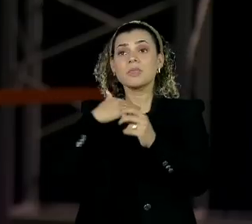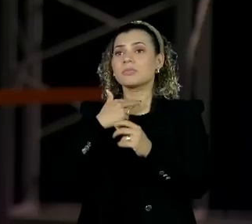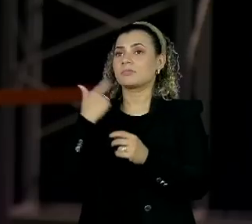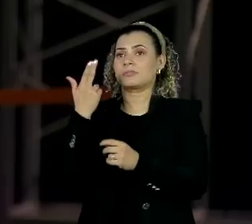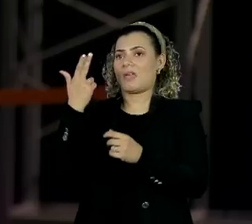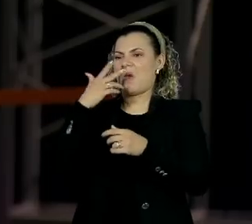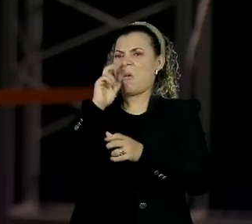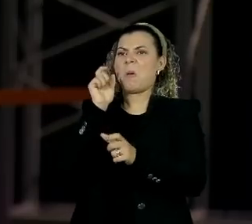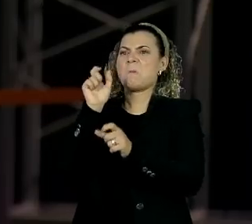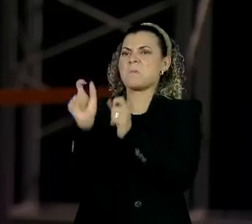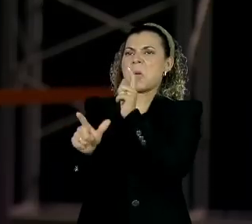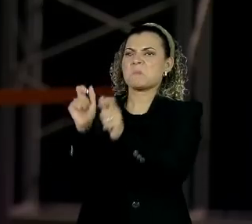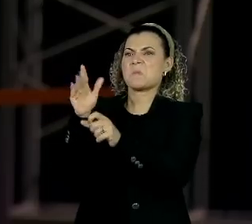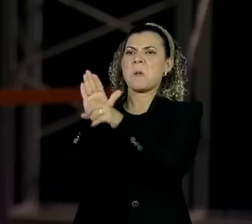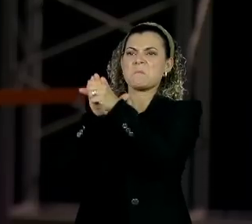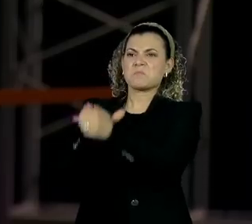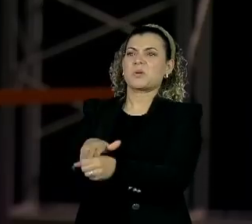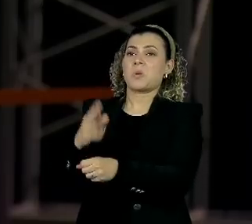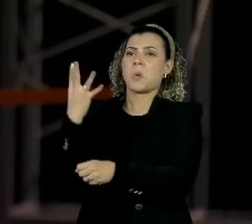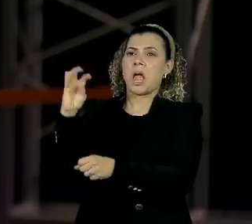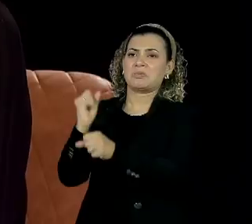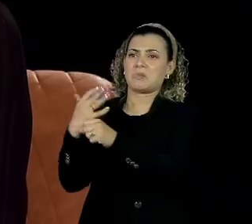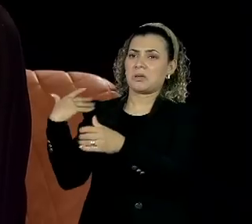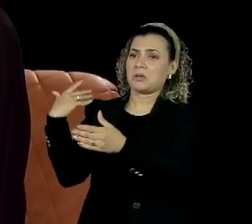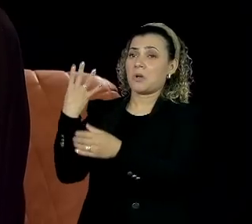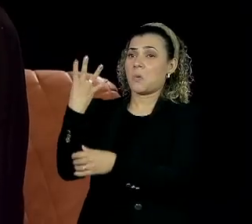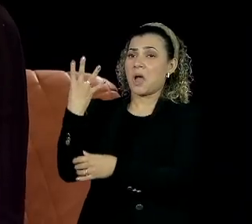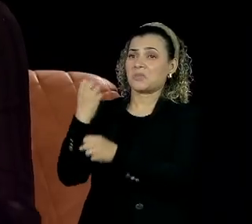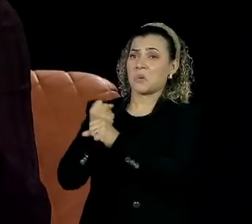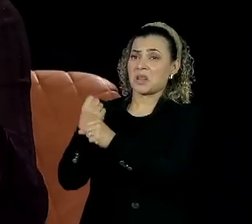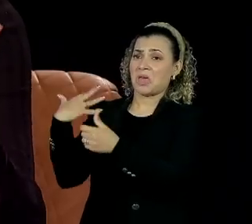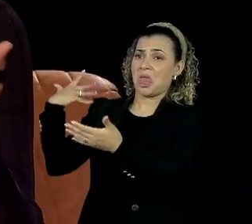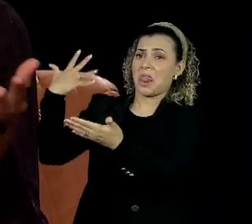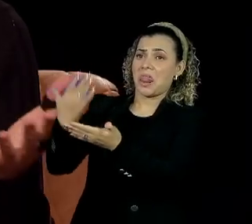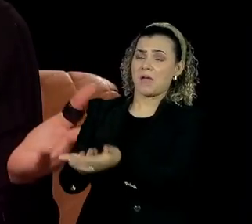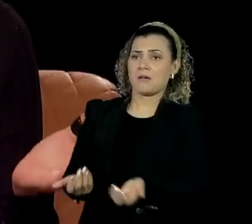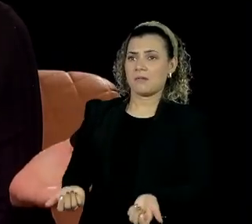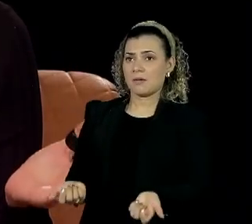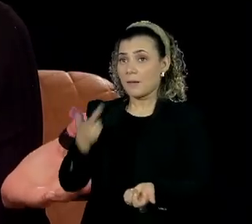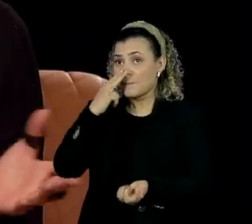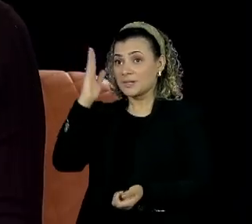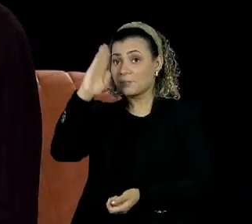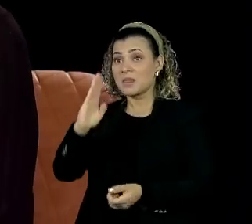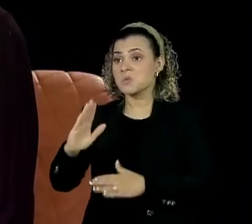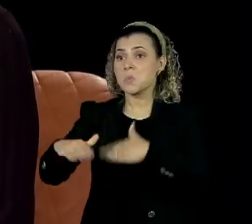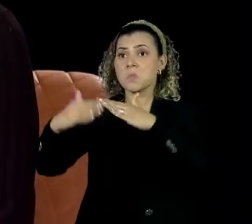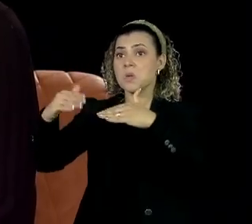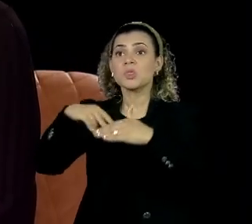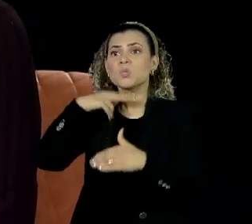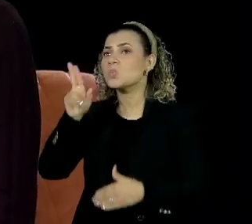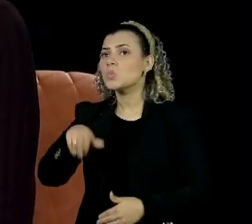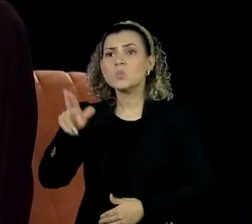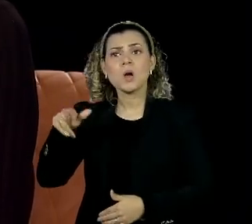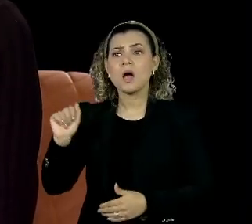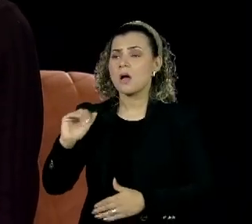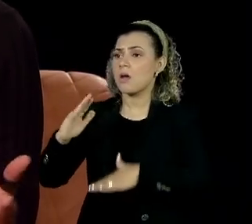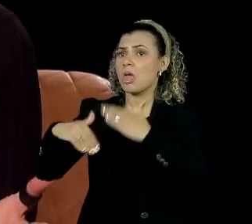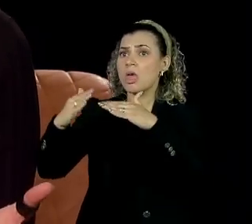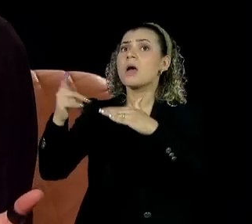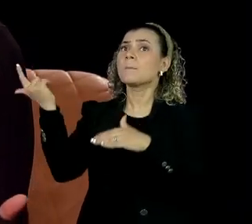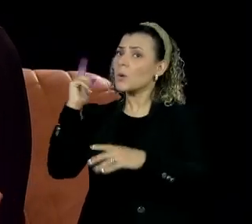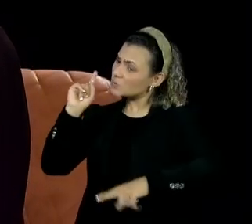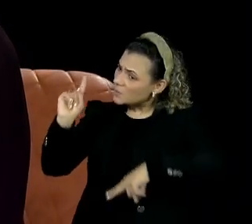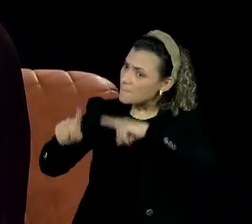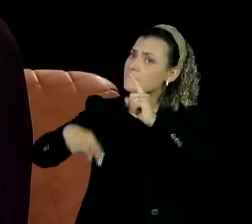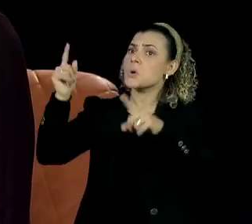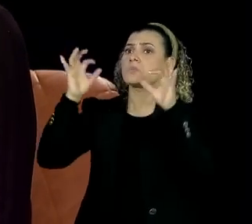ela é atacada já nos últimos 4 anos. O Brasil não pode ser o país do futuro que nunca chega, né? O Brasil tem que ser o país do futuro que vai